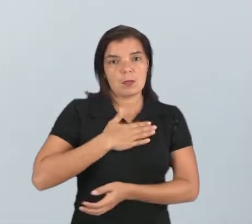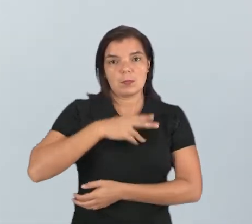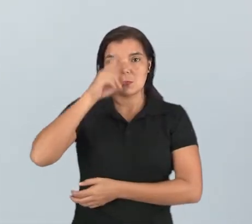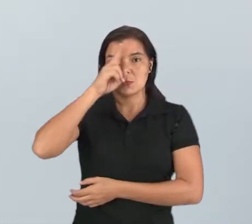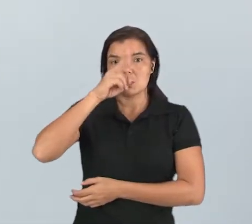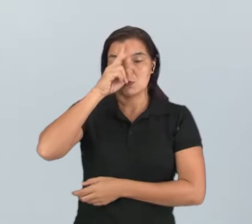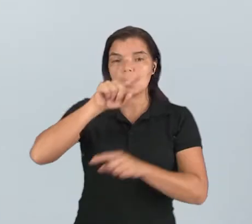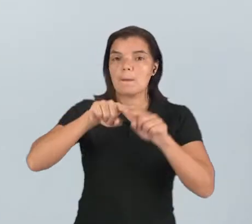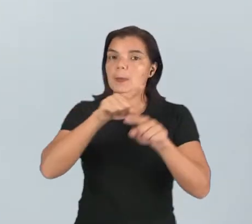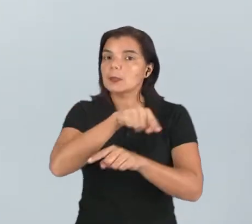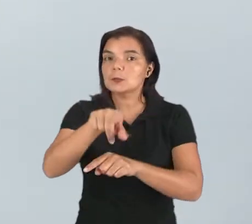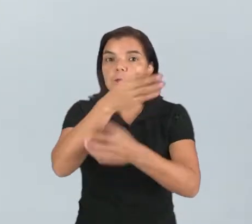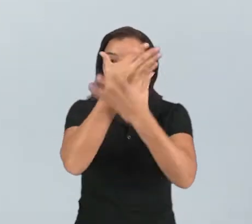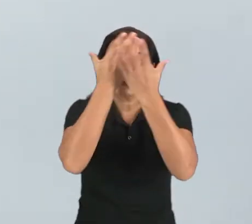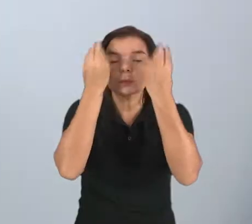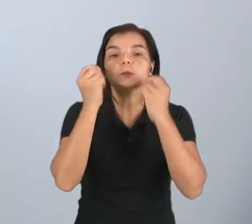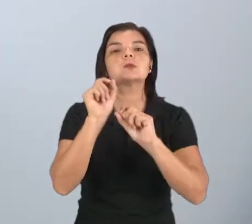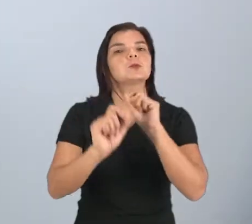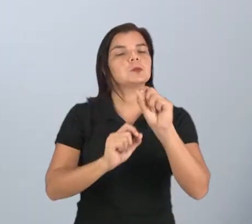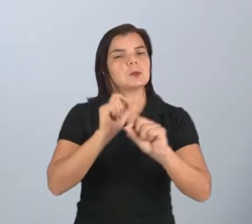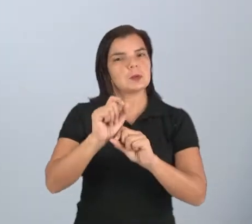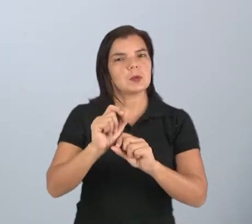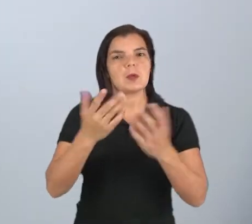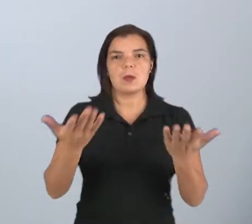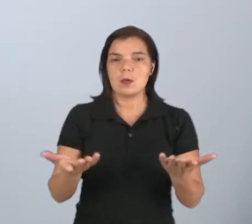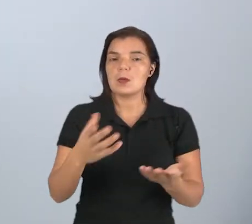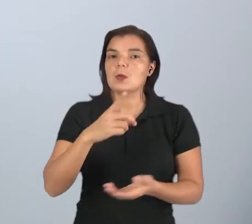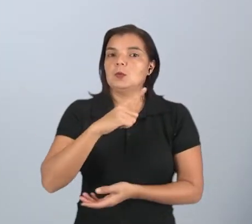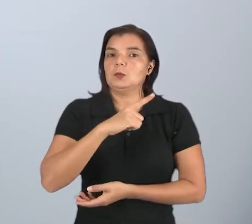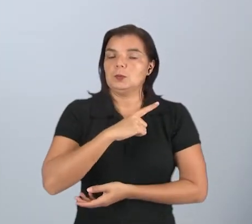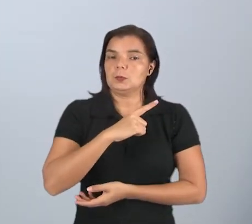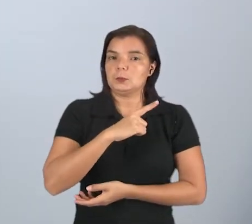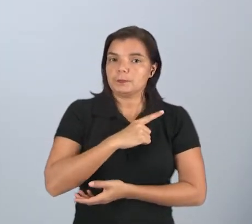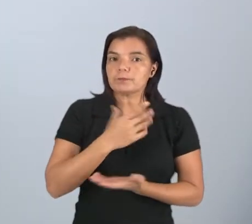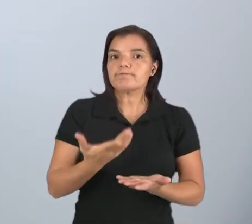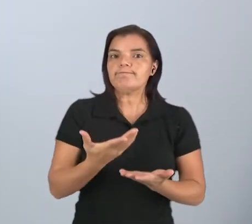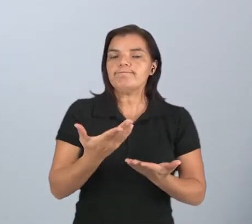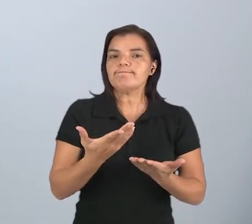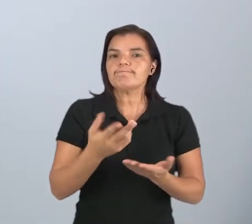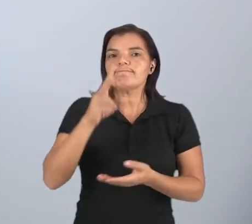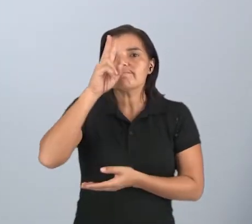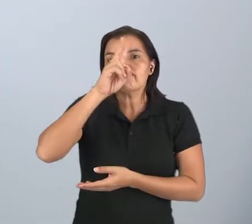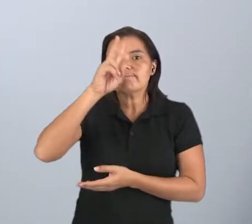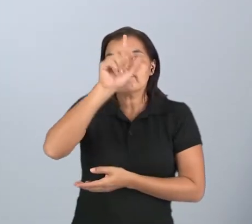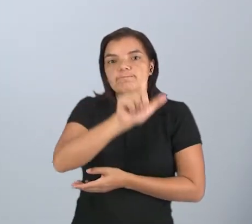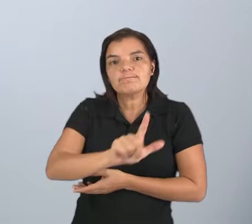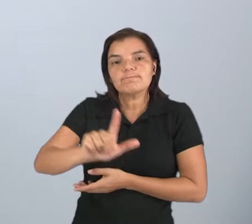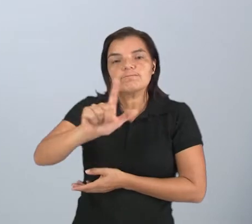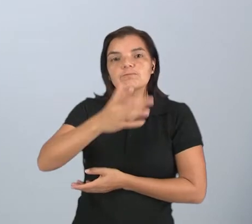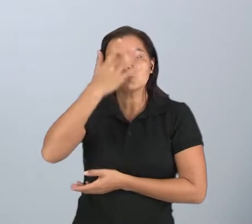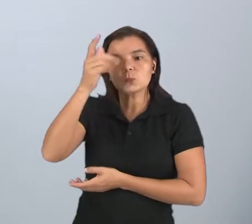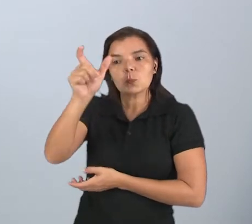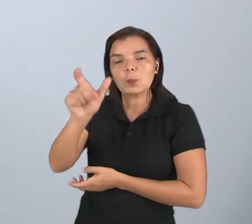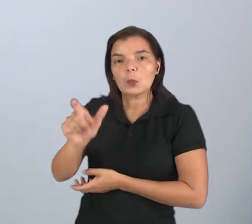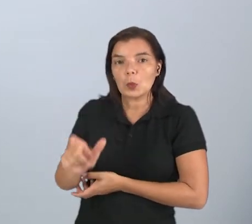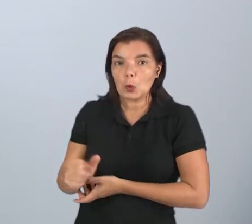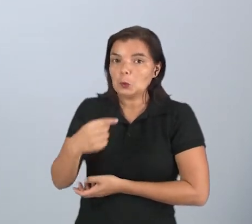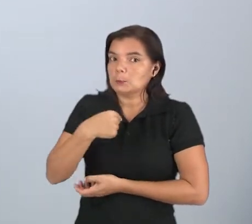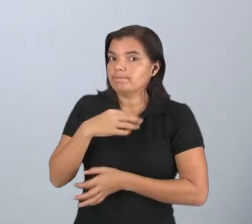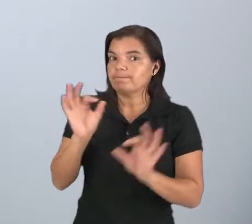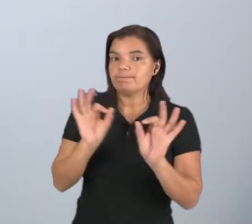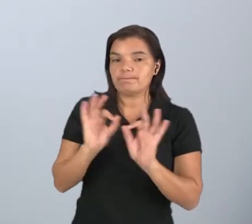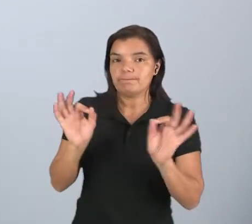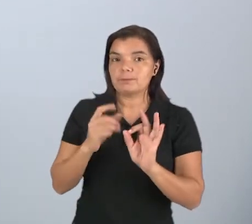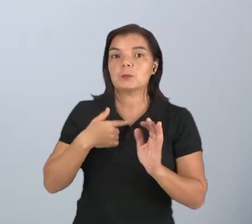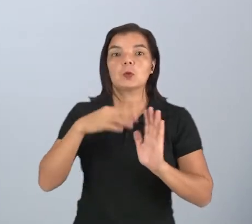memória. Mas não esqueça que, embora eu esteja aí, eu traga uma memória de uma pessoa que não sou eu,